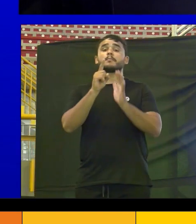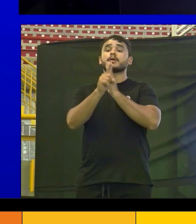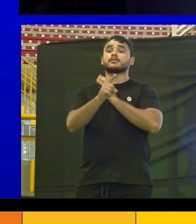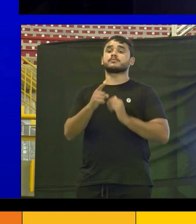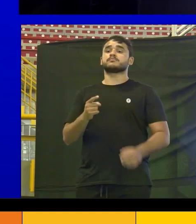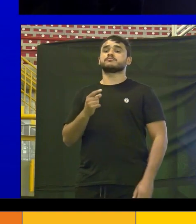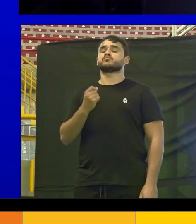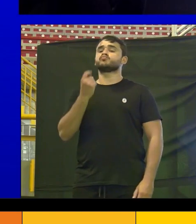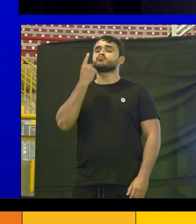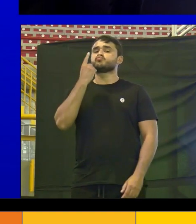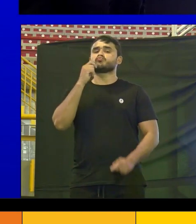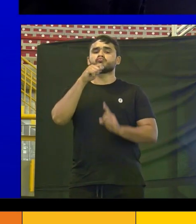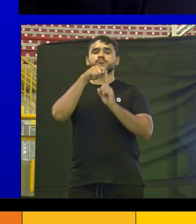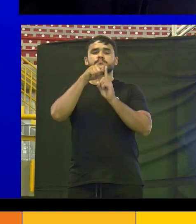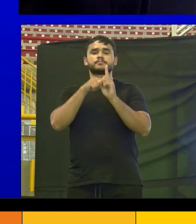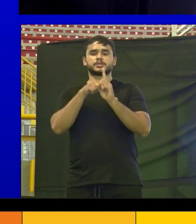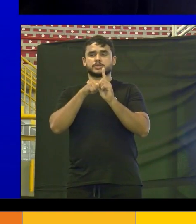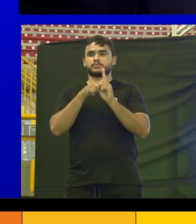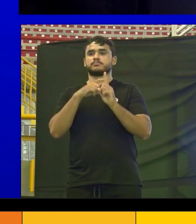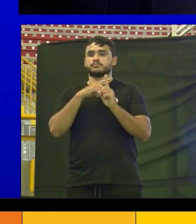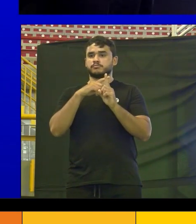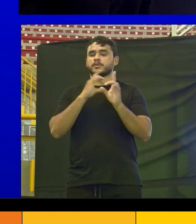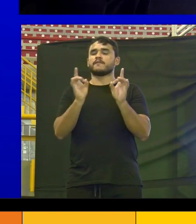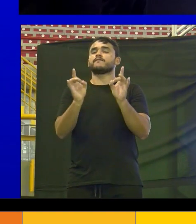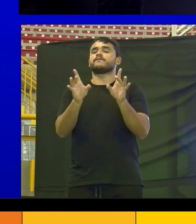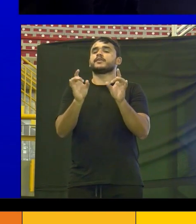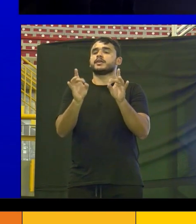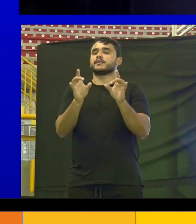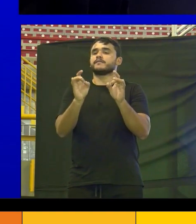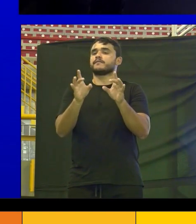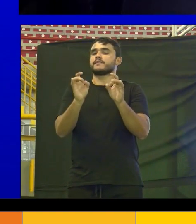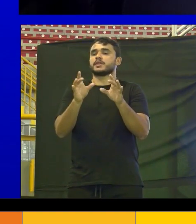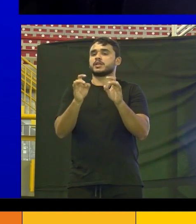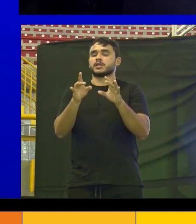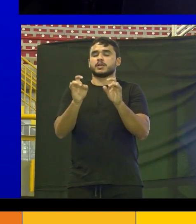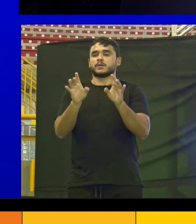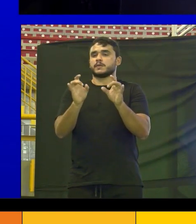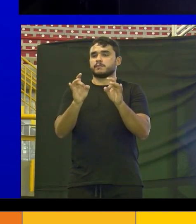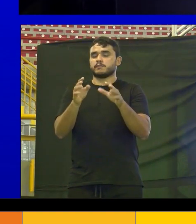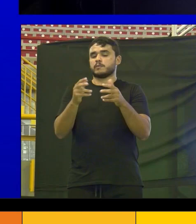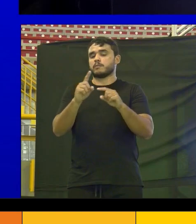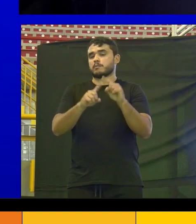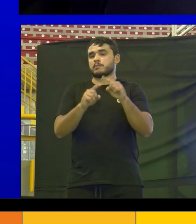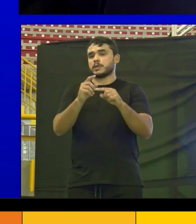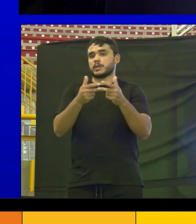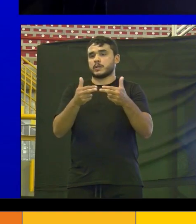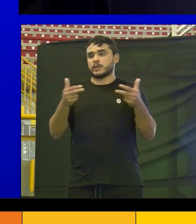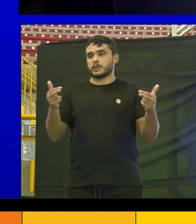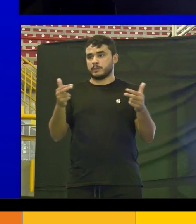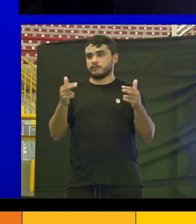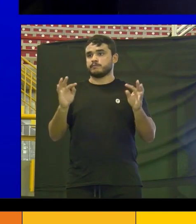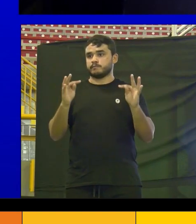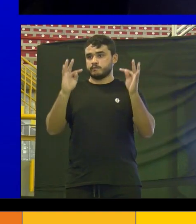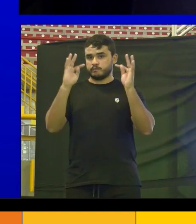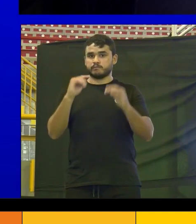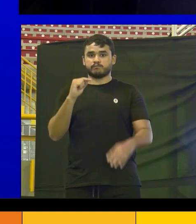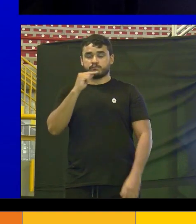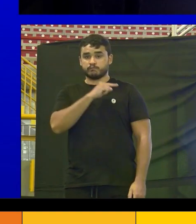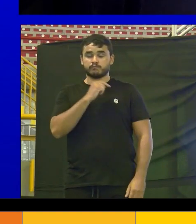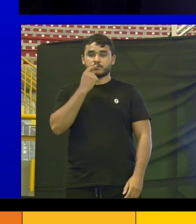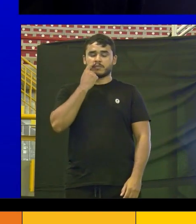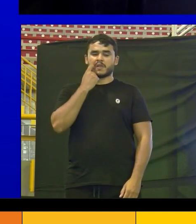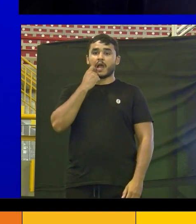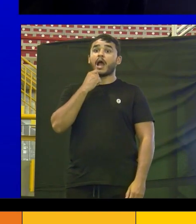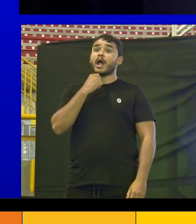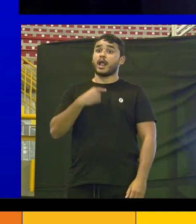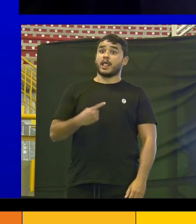de eletrônicos começa a obter lucro já na primeira semana. O gráfico representa o lucro L